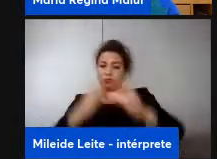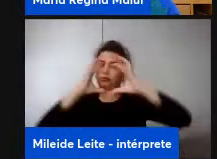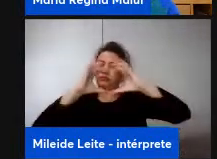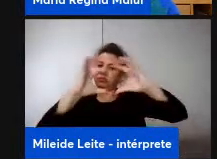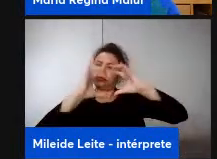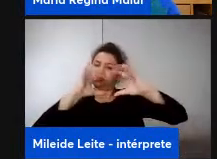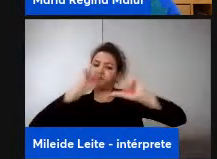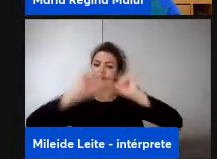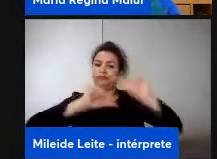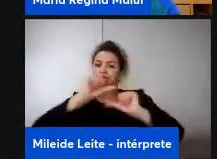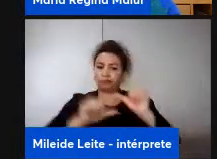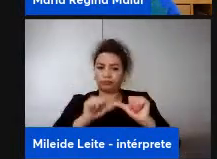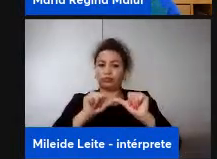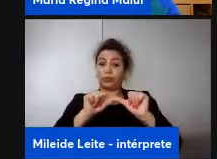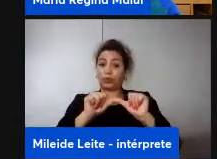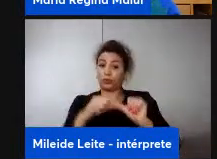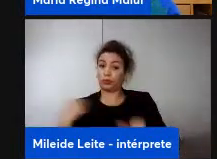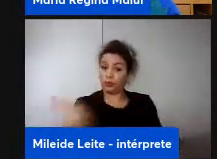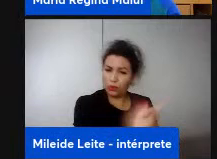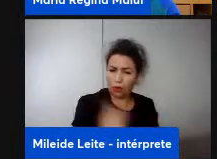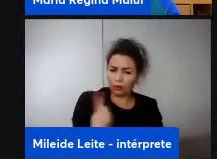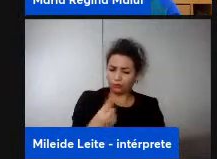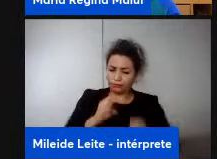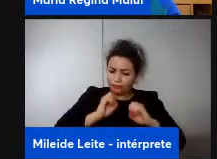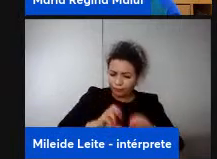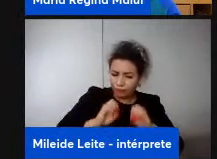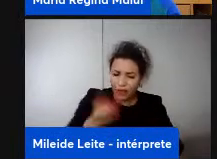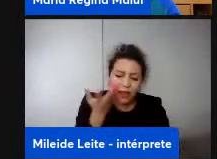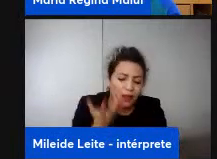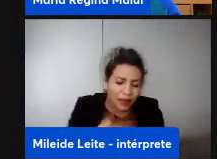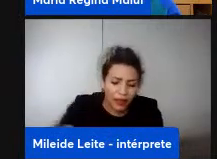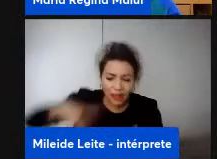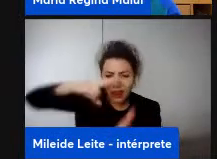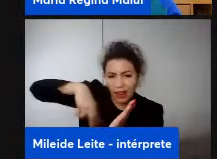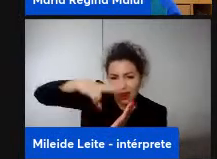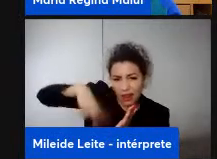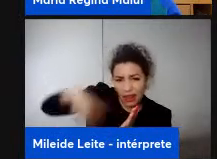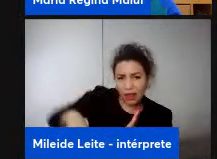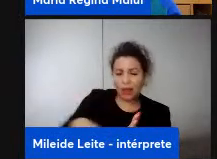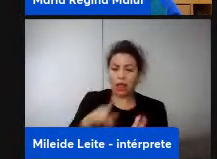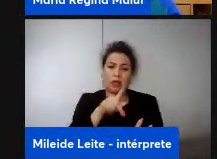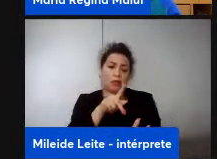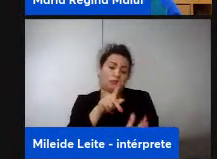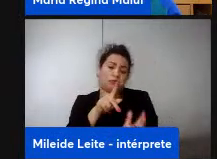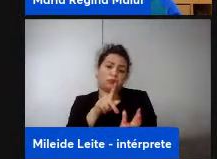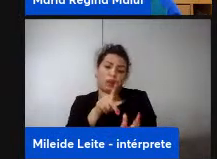Então, né, quando nós ensinamos uma criança a ler com a professora,